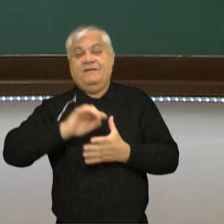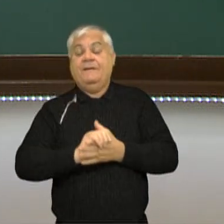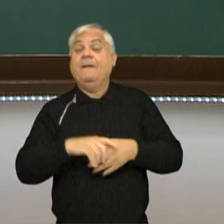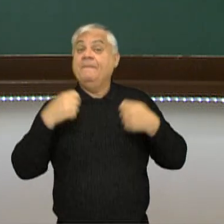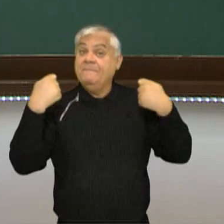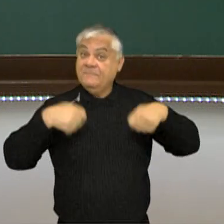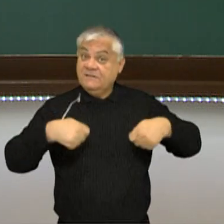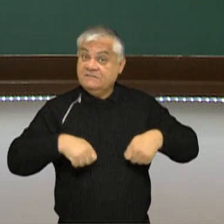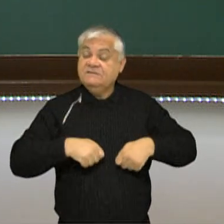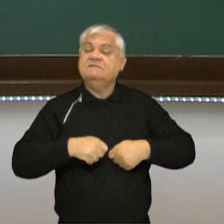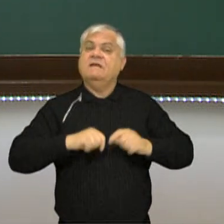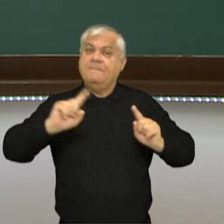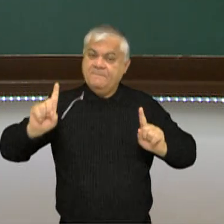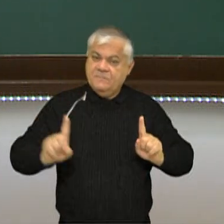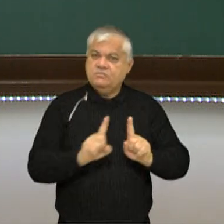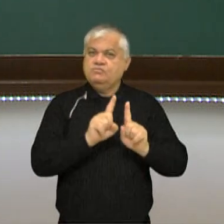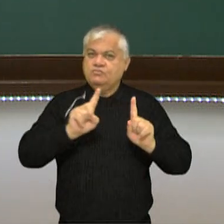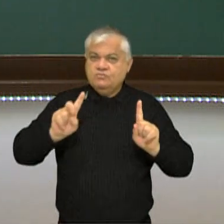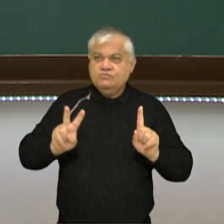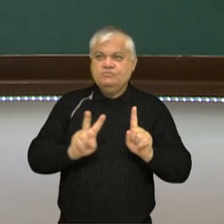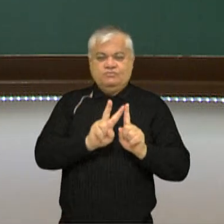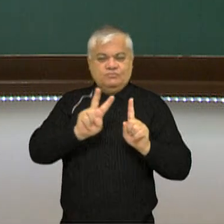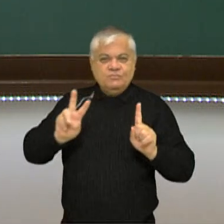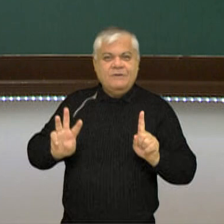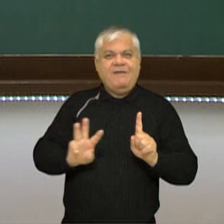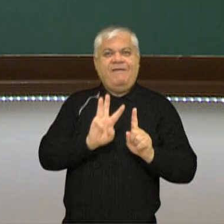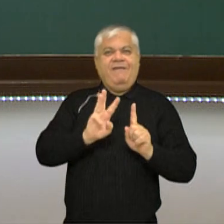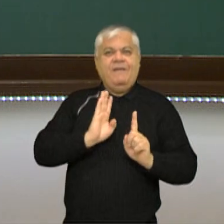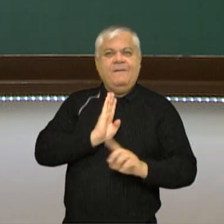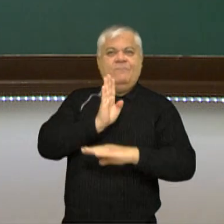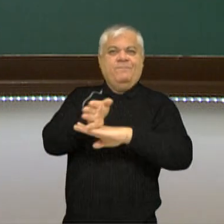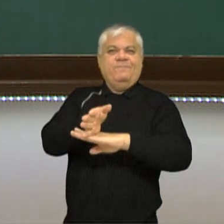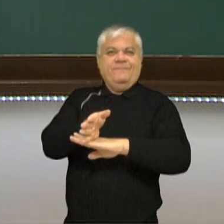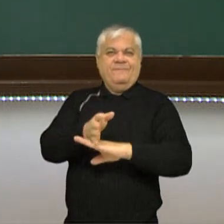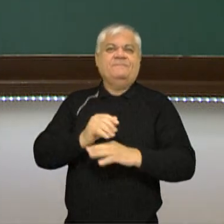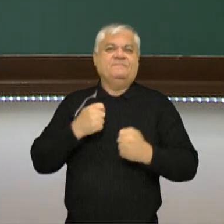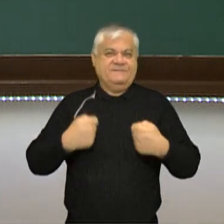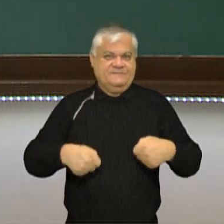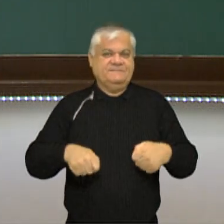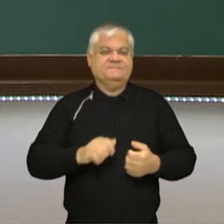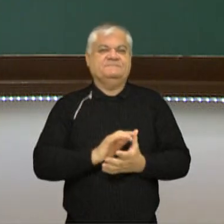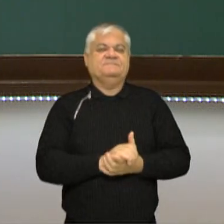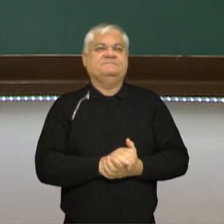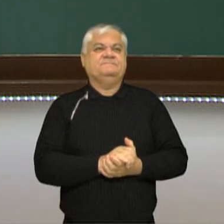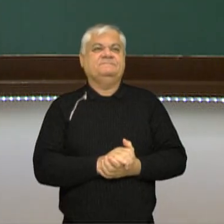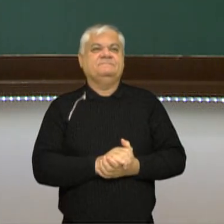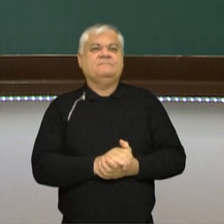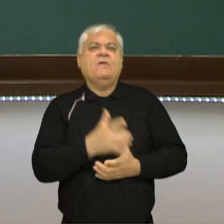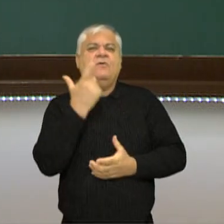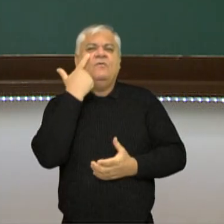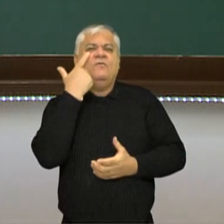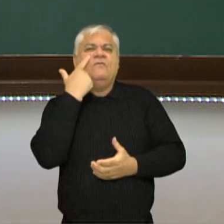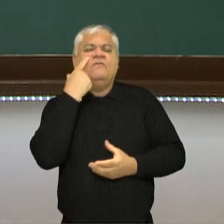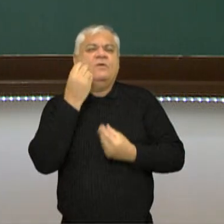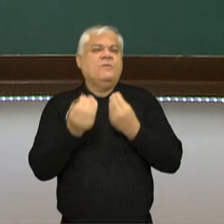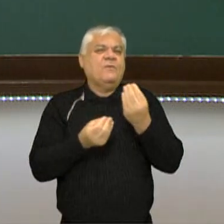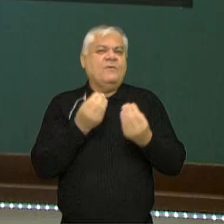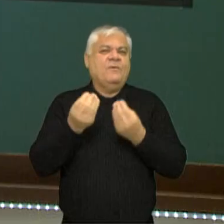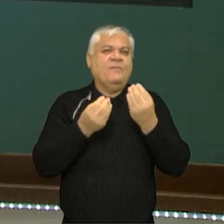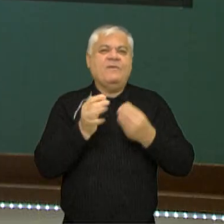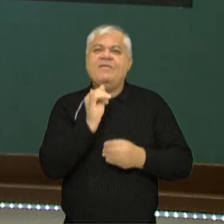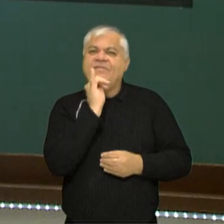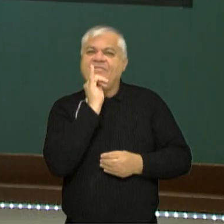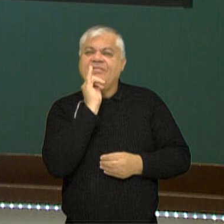precisa trazer mais peças para conseguir chegar no checkmate, ok? Então vamos ver algumas situações aqui,